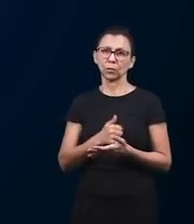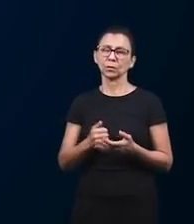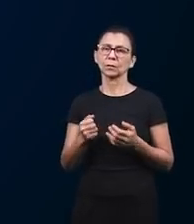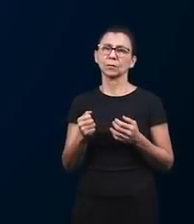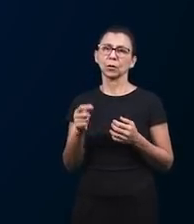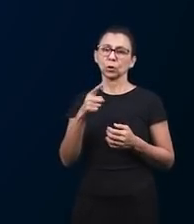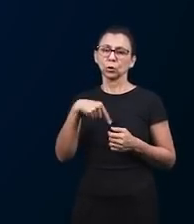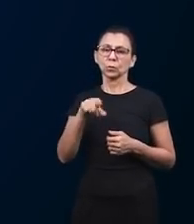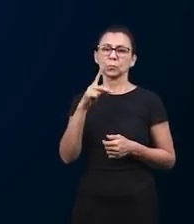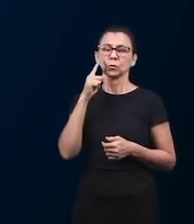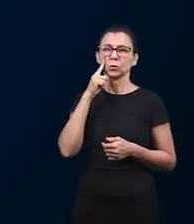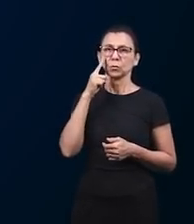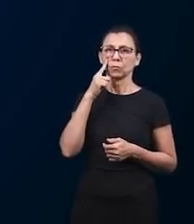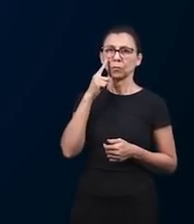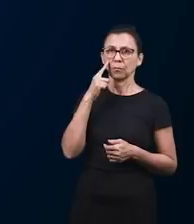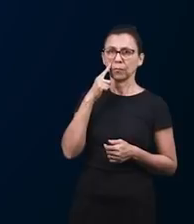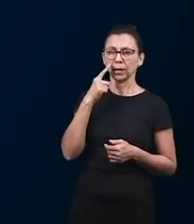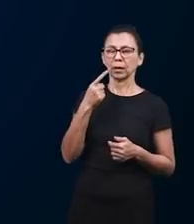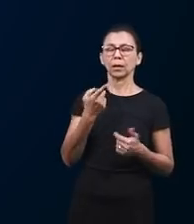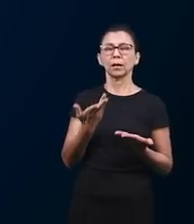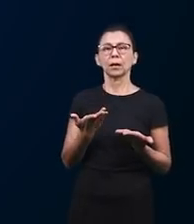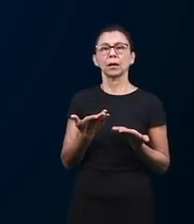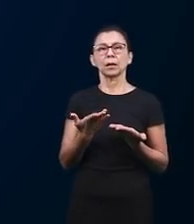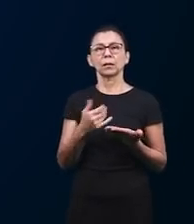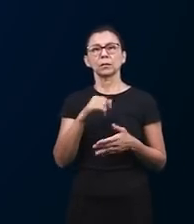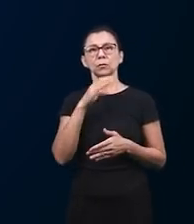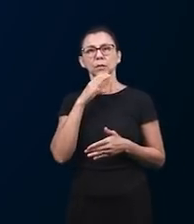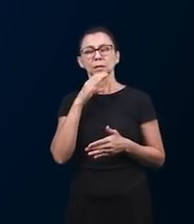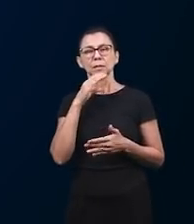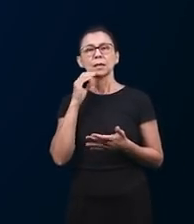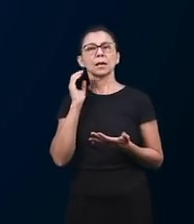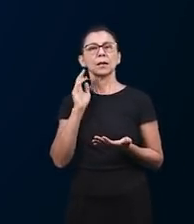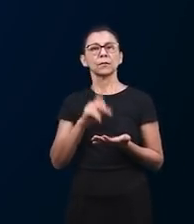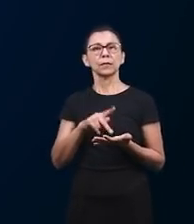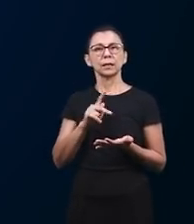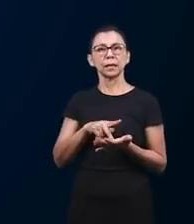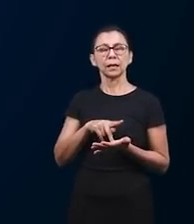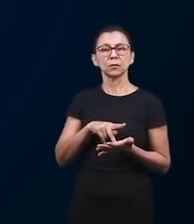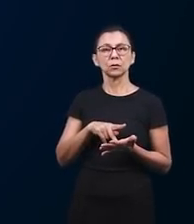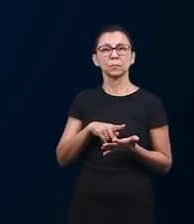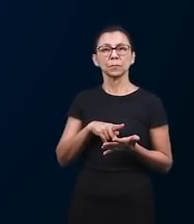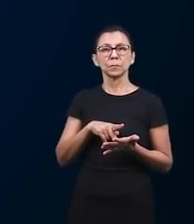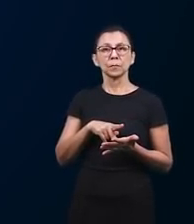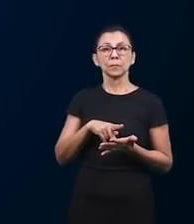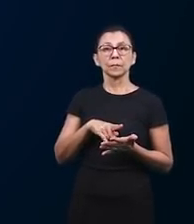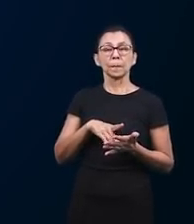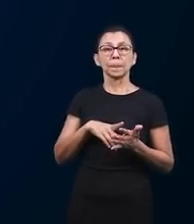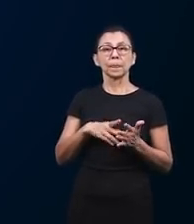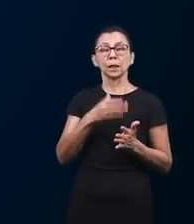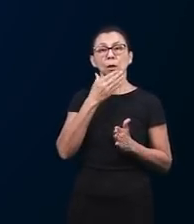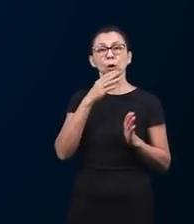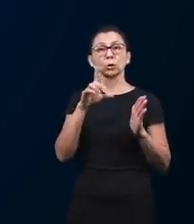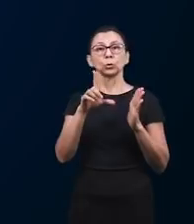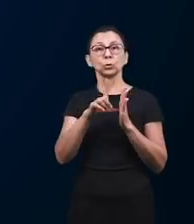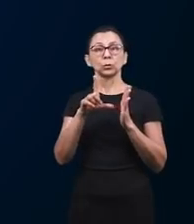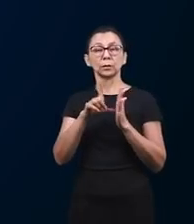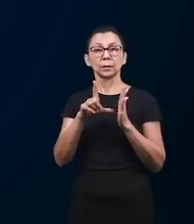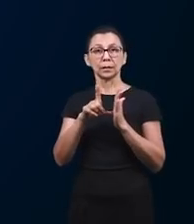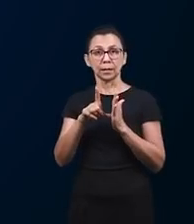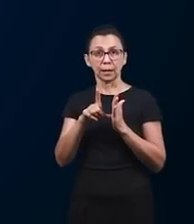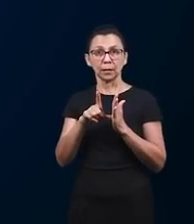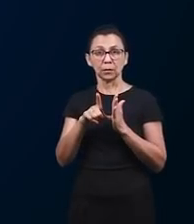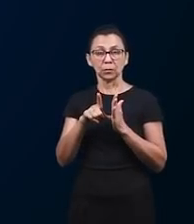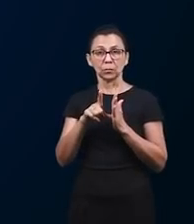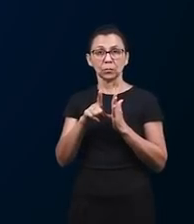acessível a todos. Naquele momento, Lutero precisou de força e o Espírito do Senhor, o Espírito de fortaleza, foi